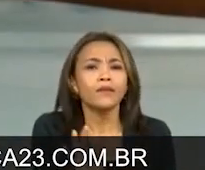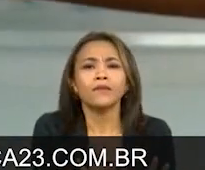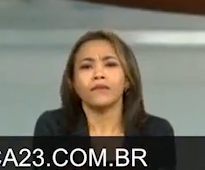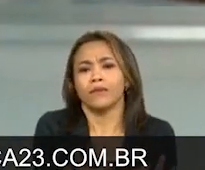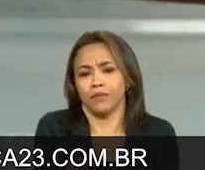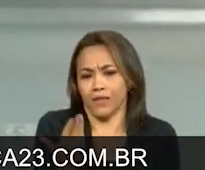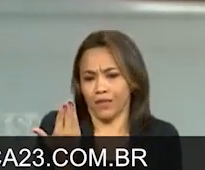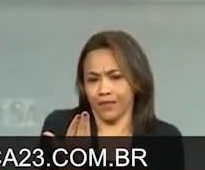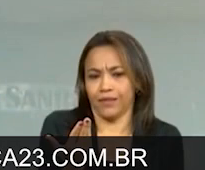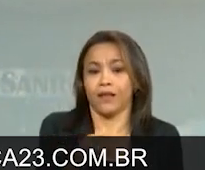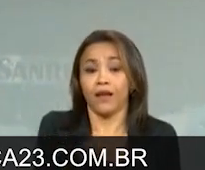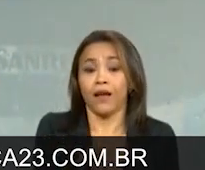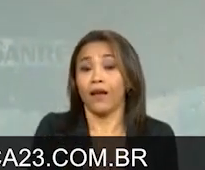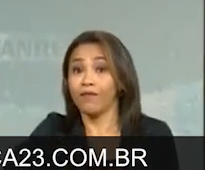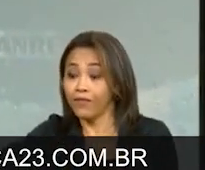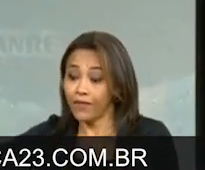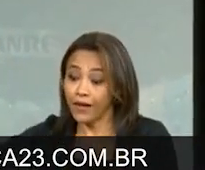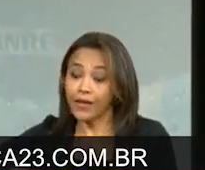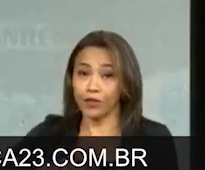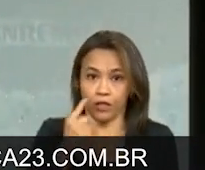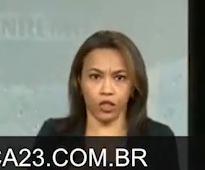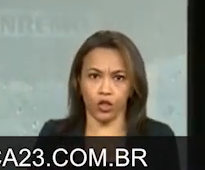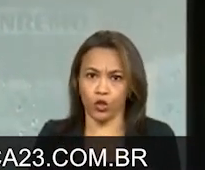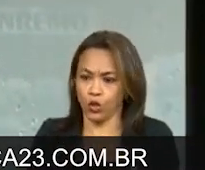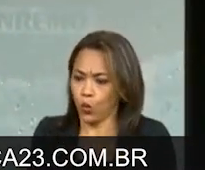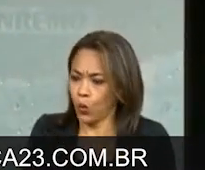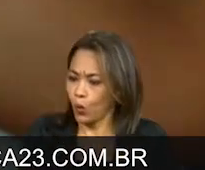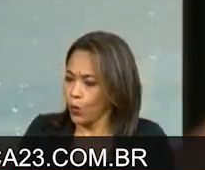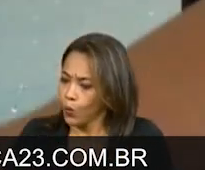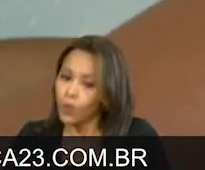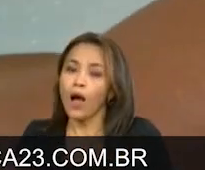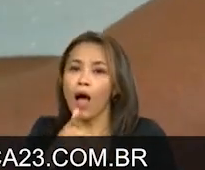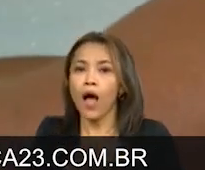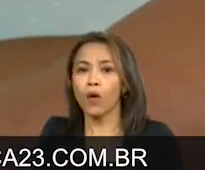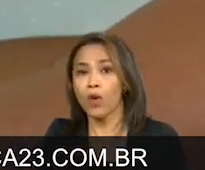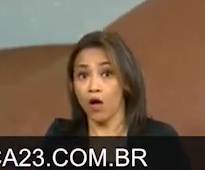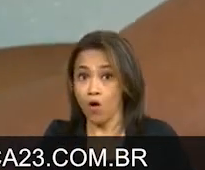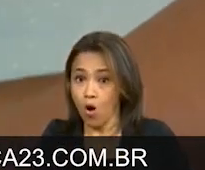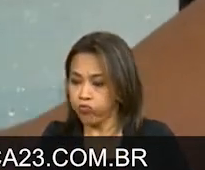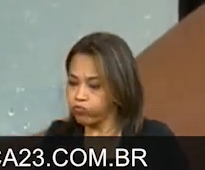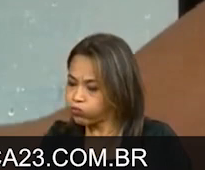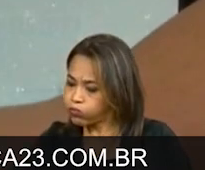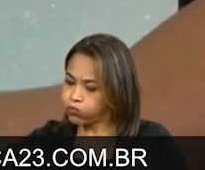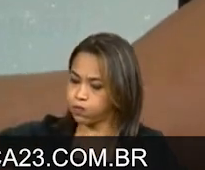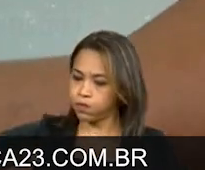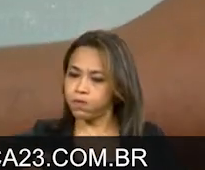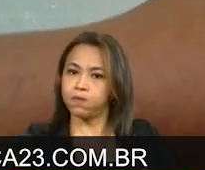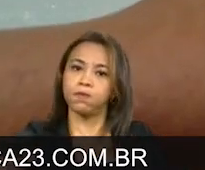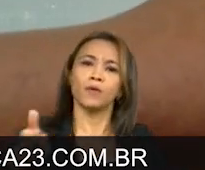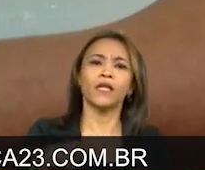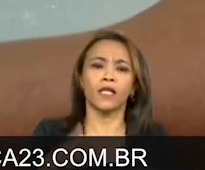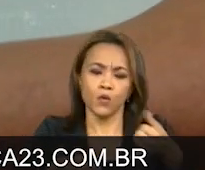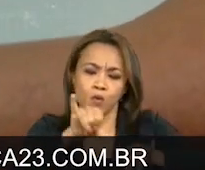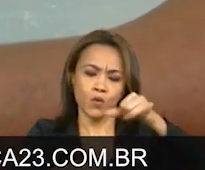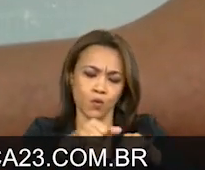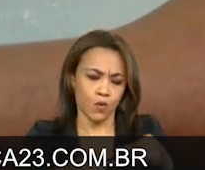simples. Ele é um conjunto de registros e de canos de PVC, por onde a água passa e tem contato com as pastilhas de cloro, que